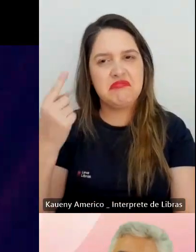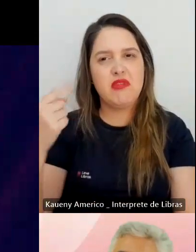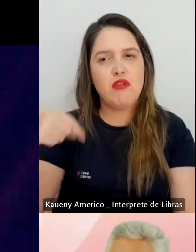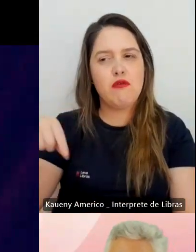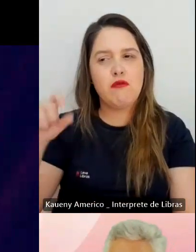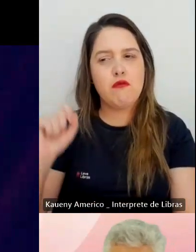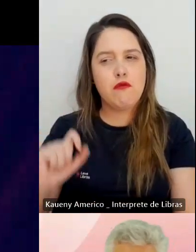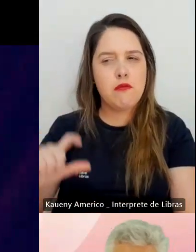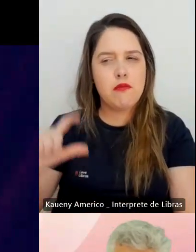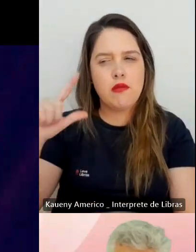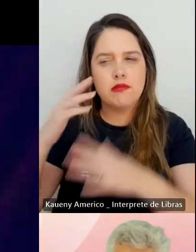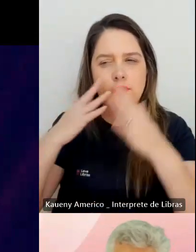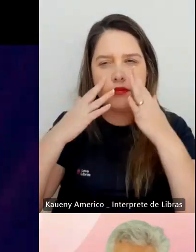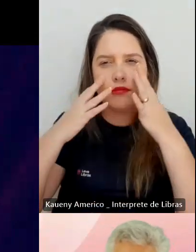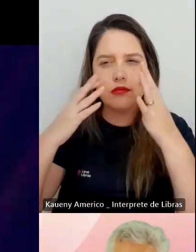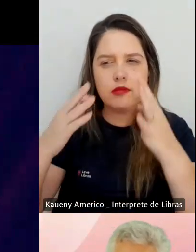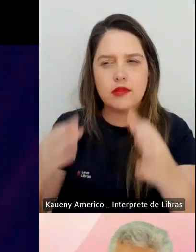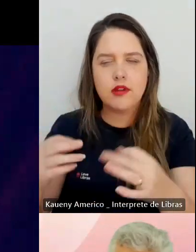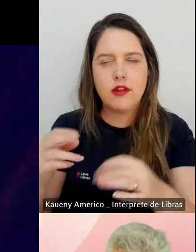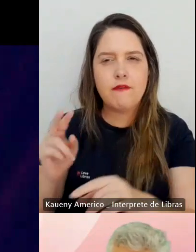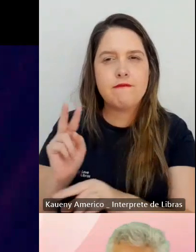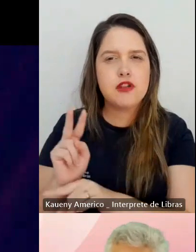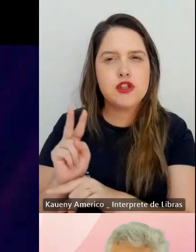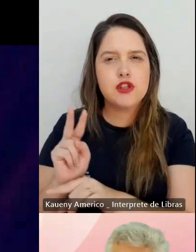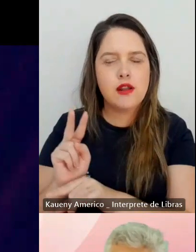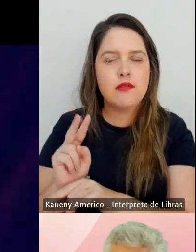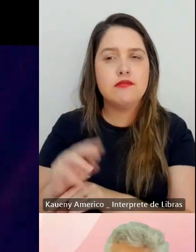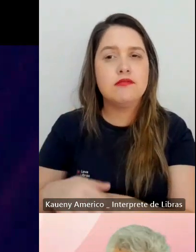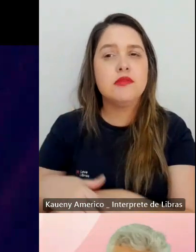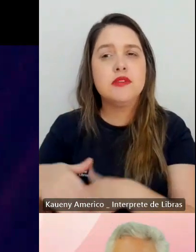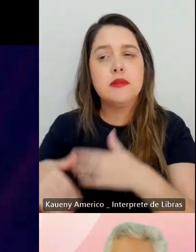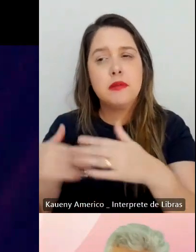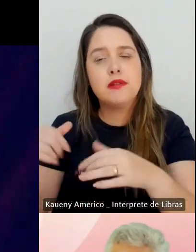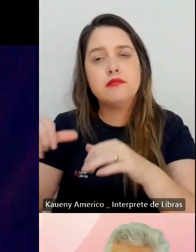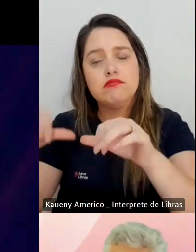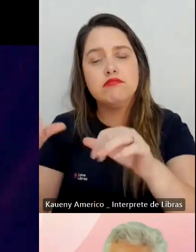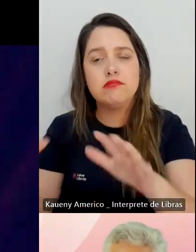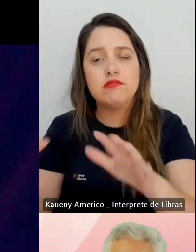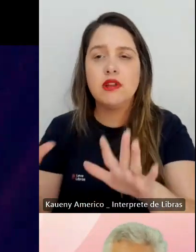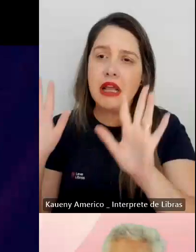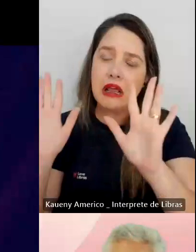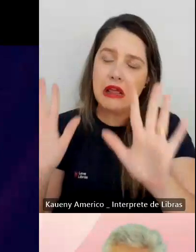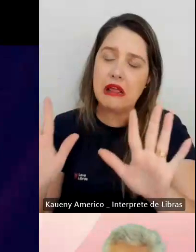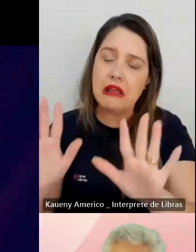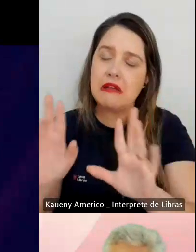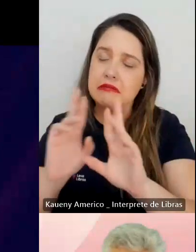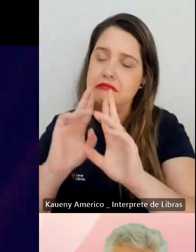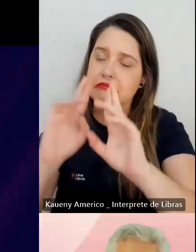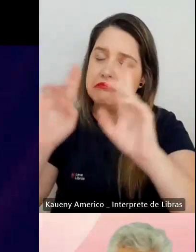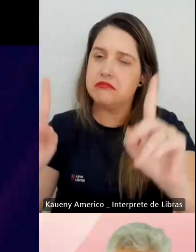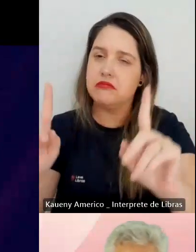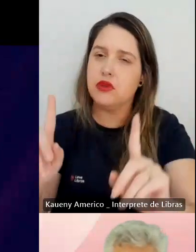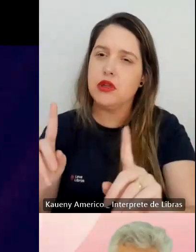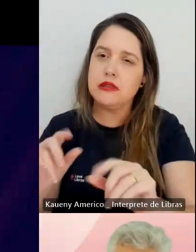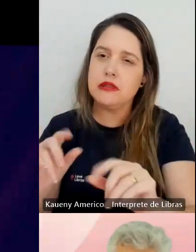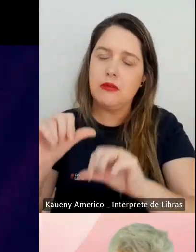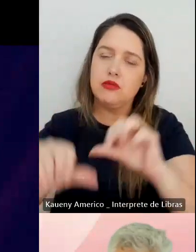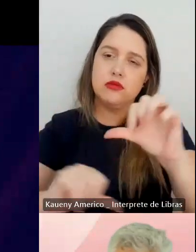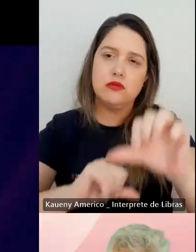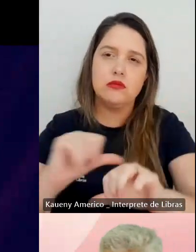vou aumentar a minha vigilância para essa mudança. Realmente está diferente, realmente está mudado. Vou